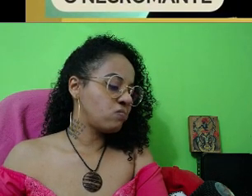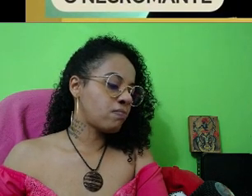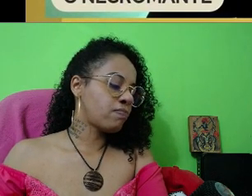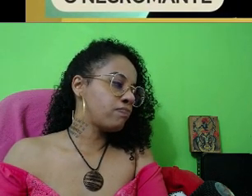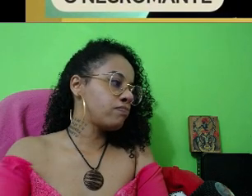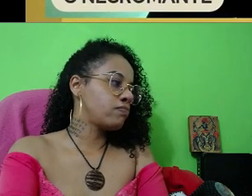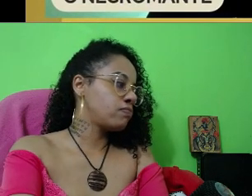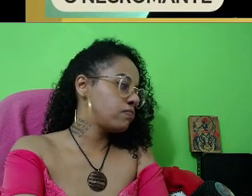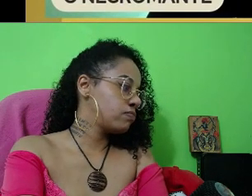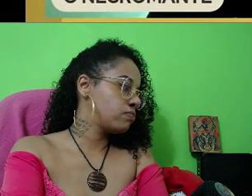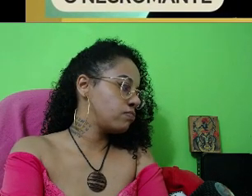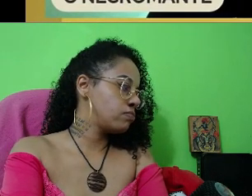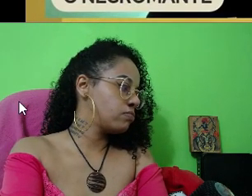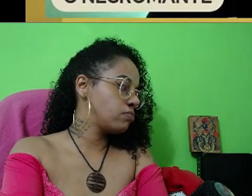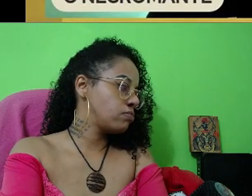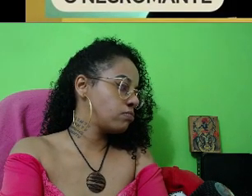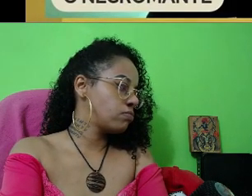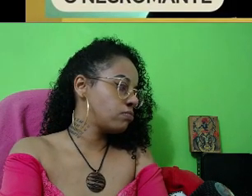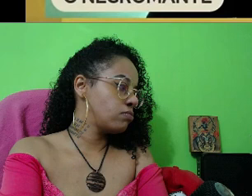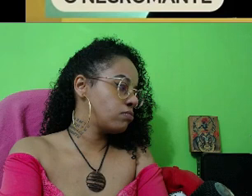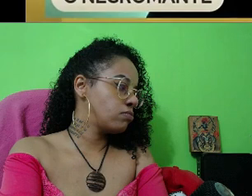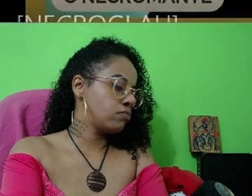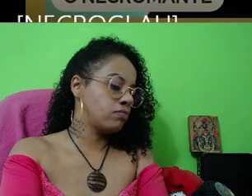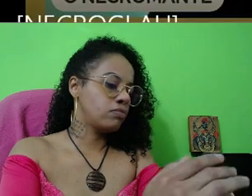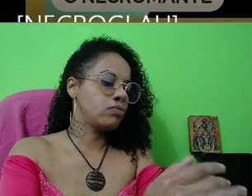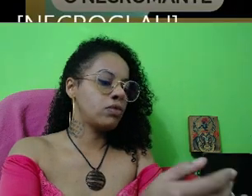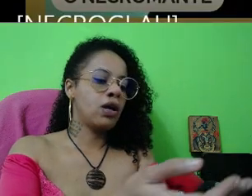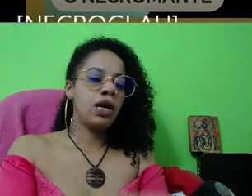no mundo do planeta entendeu